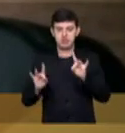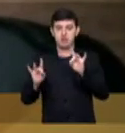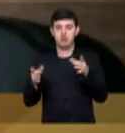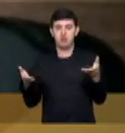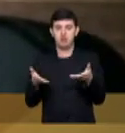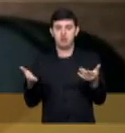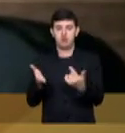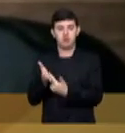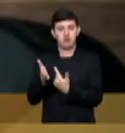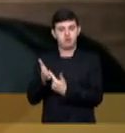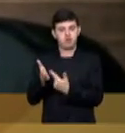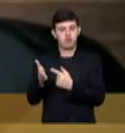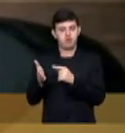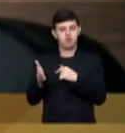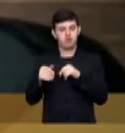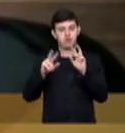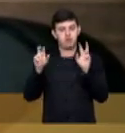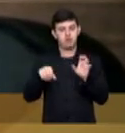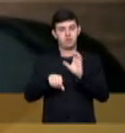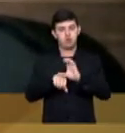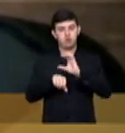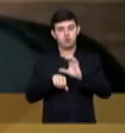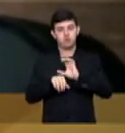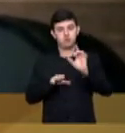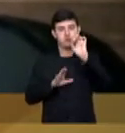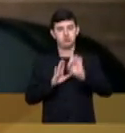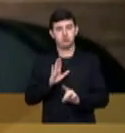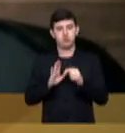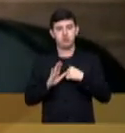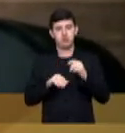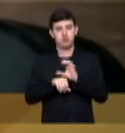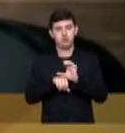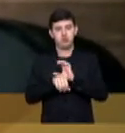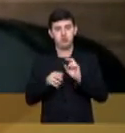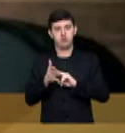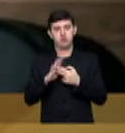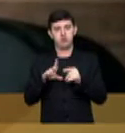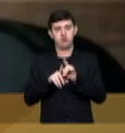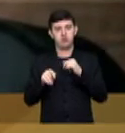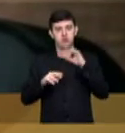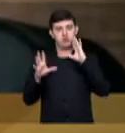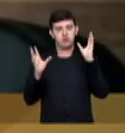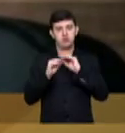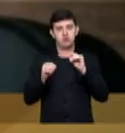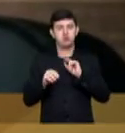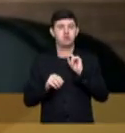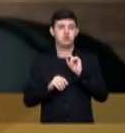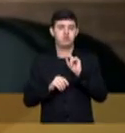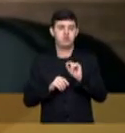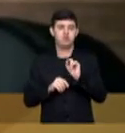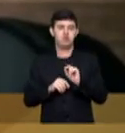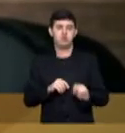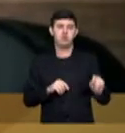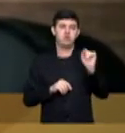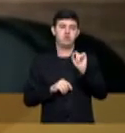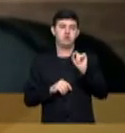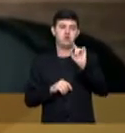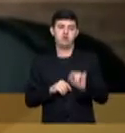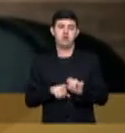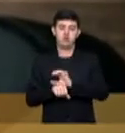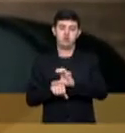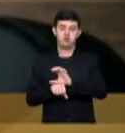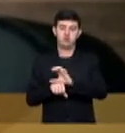obra doutrinária, curso de Direito Constitucional, de princípio da interpretação conforme a